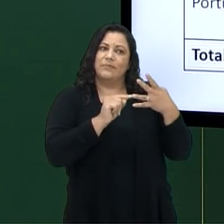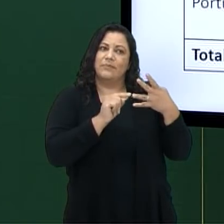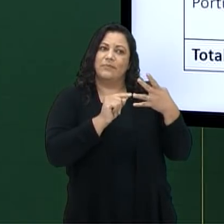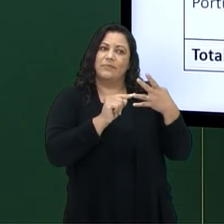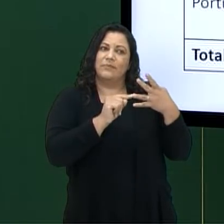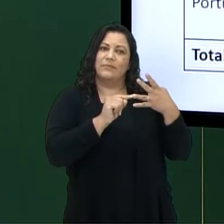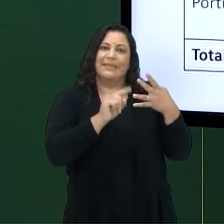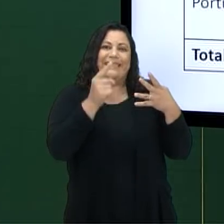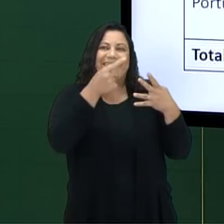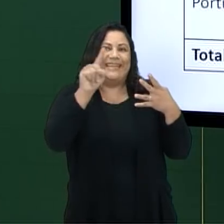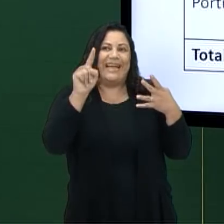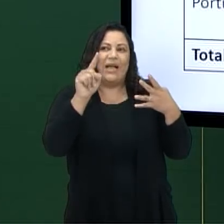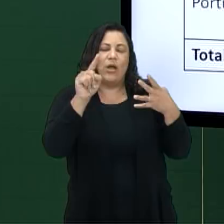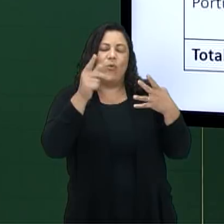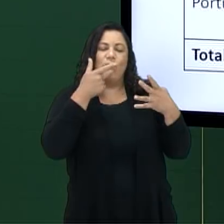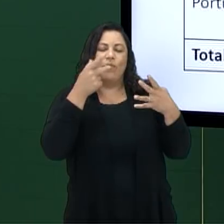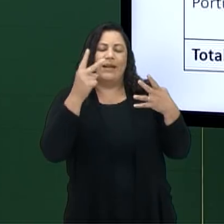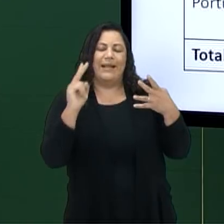Não, é marguerita.